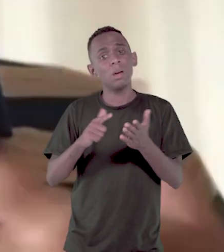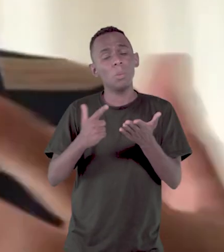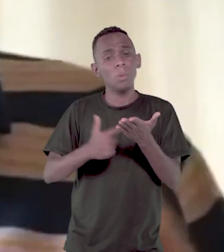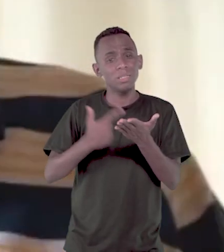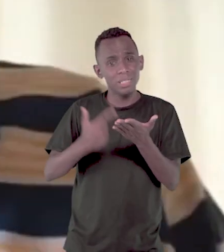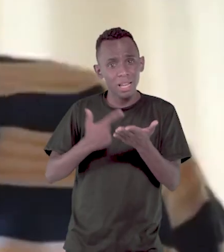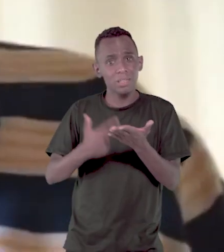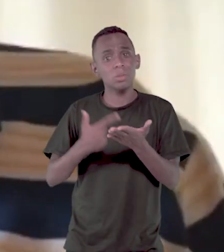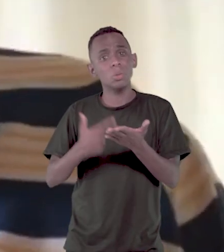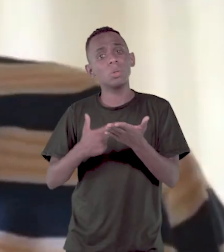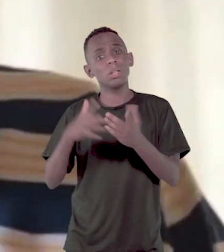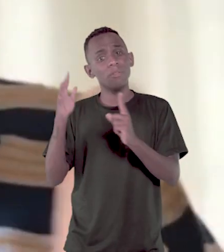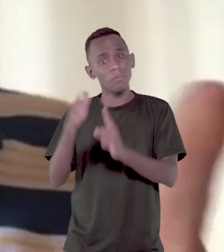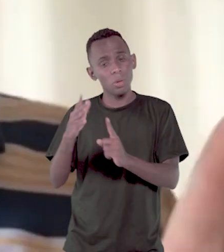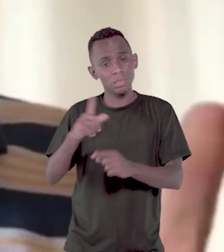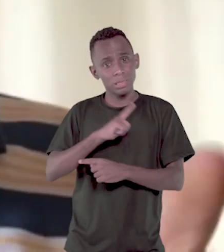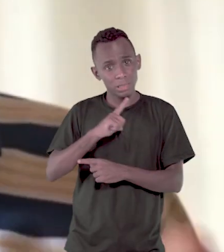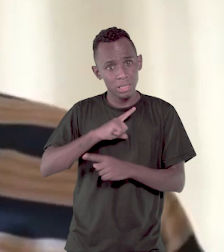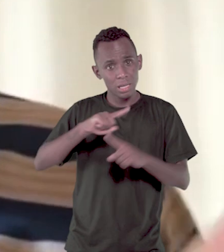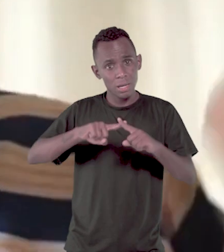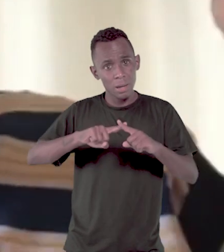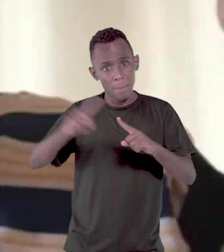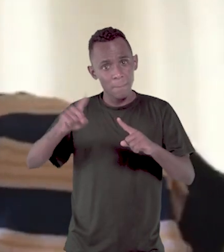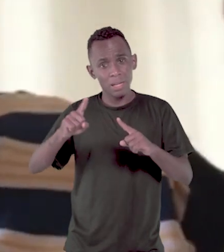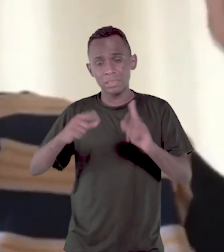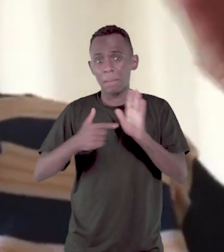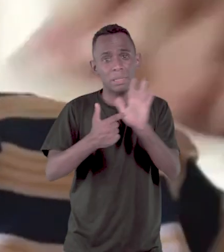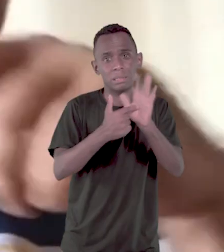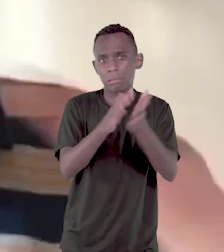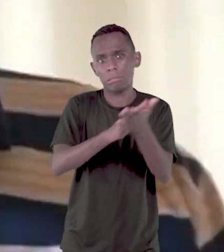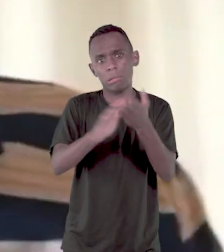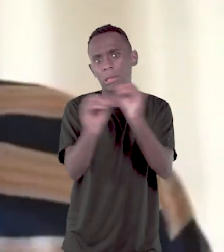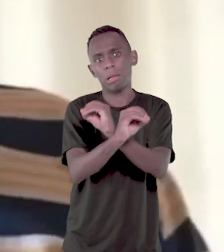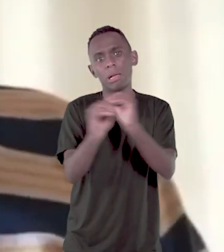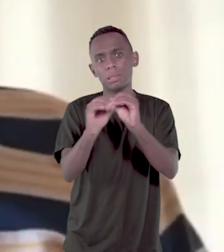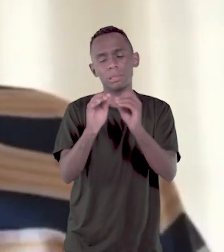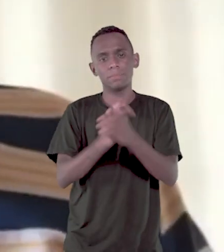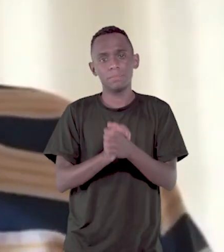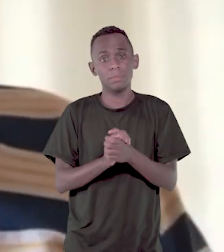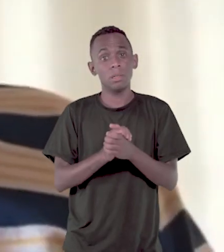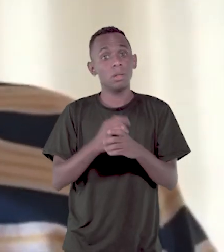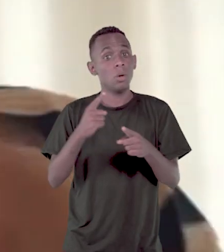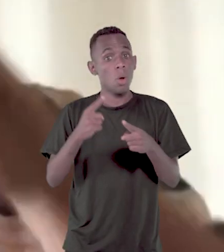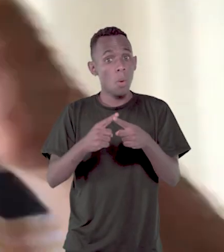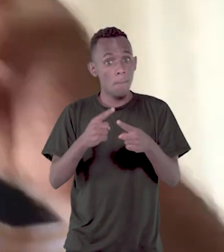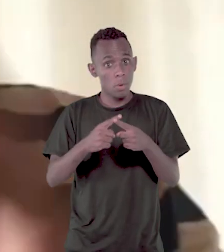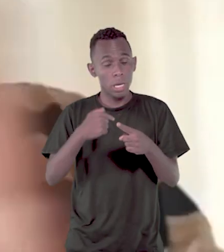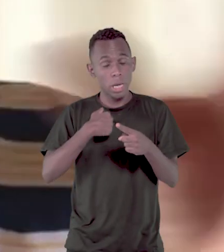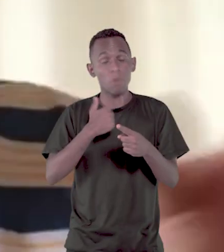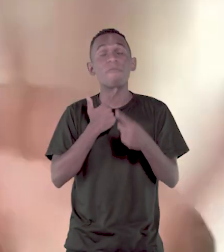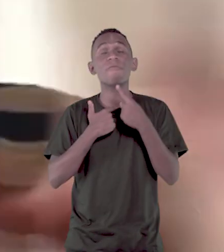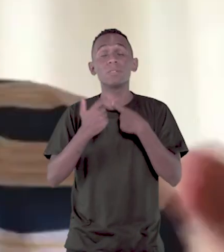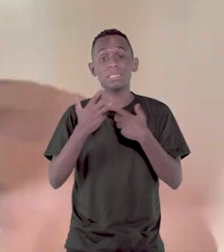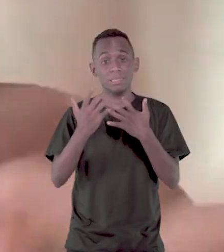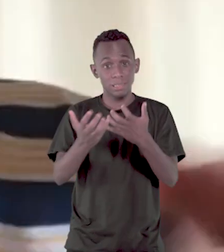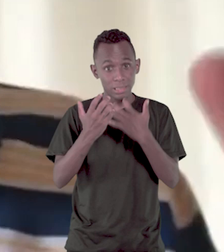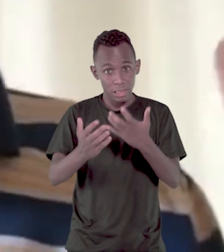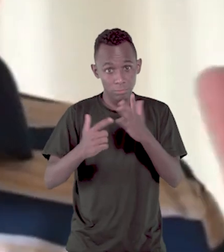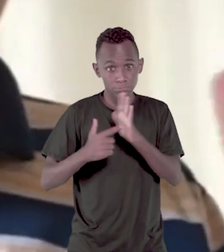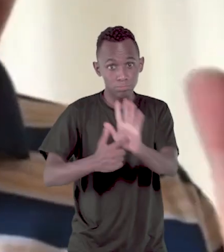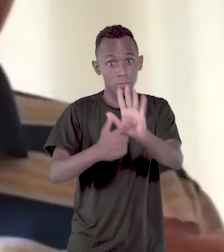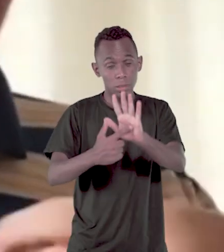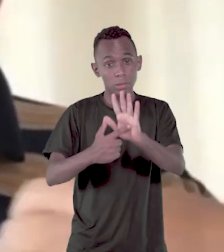digamos assim, é uma literatura engajada, mas não é a literatura panfletária, né? E por que eu